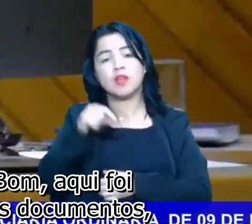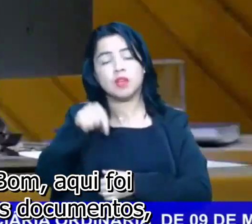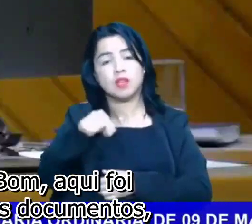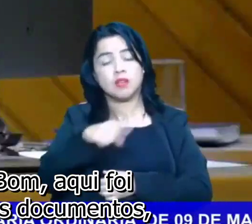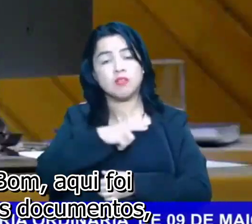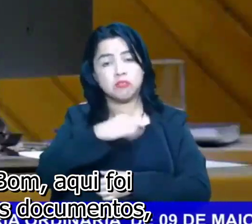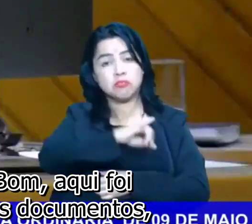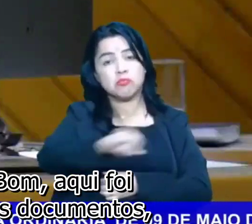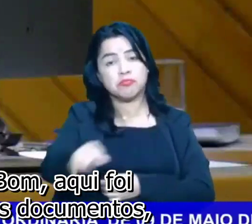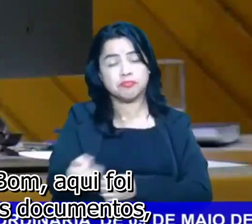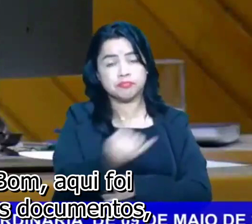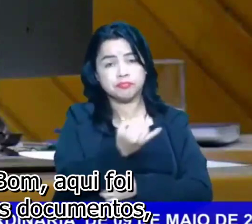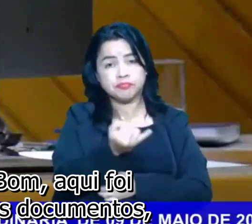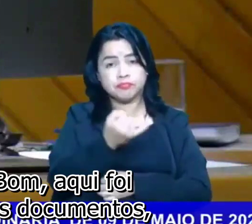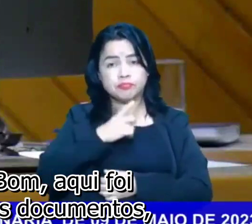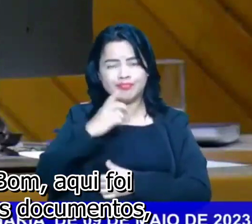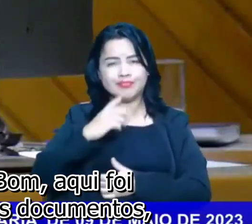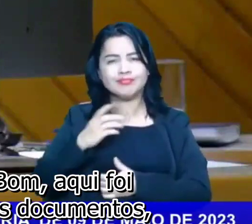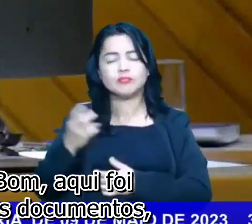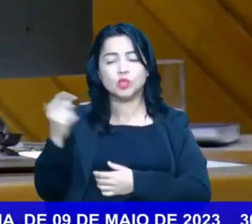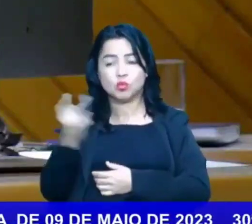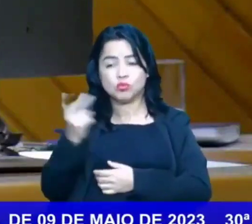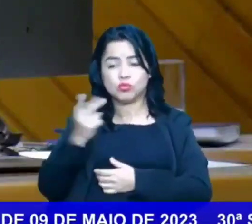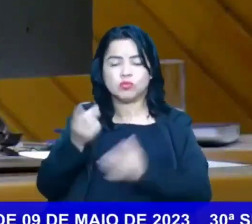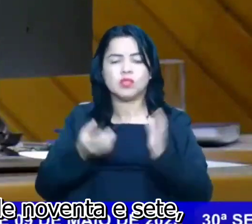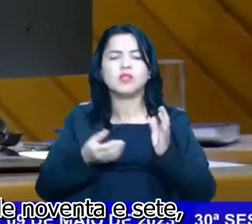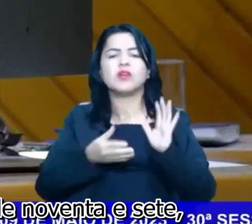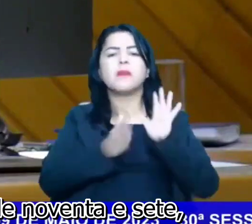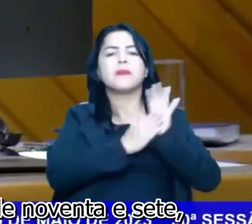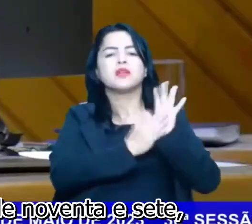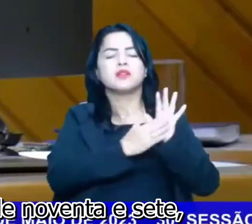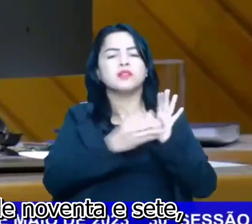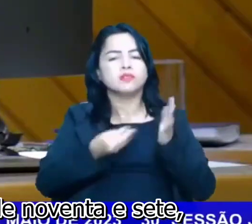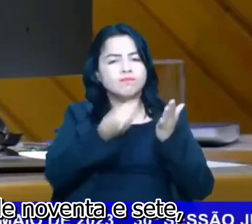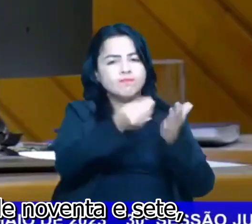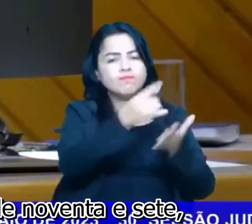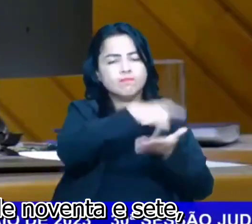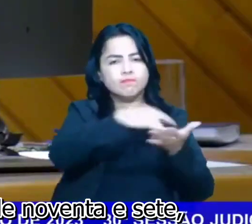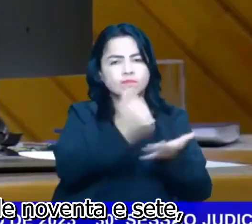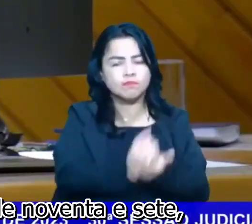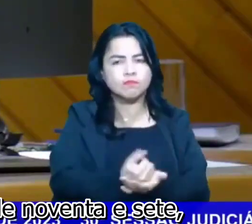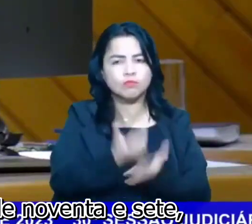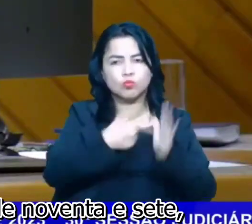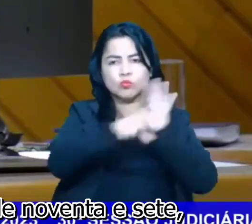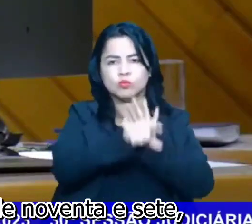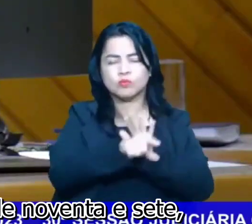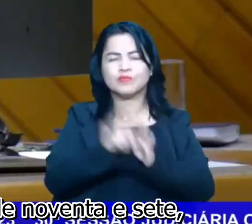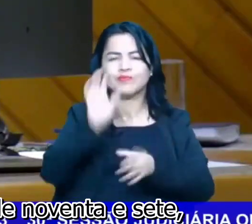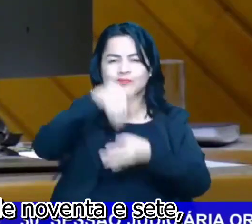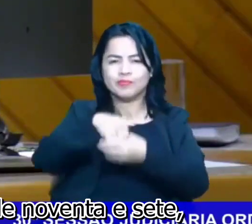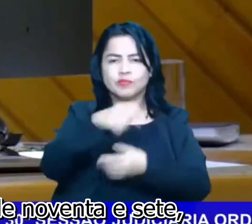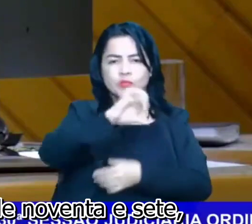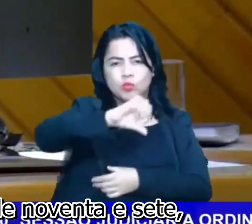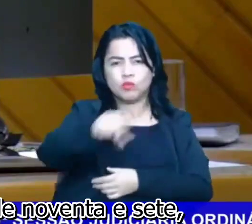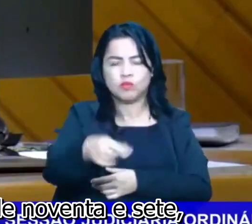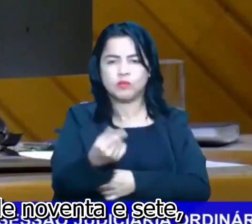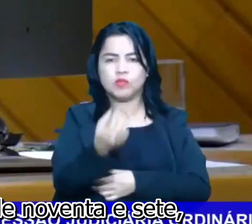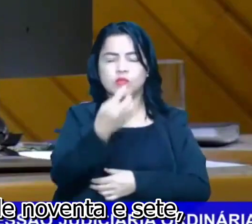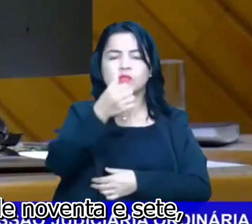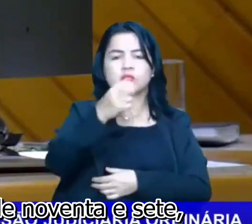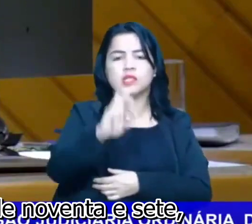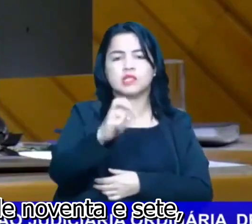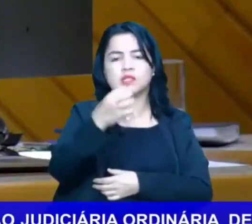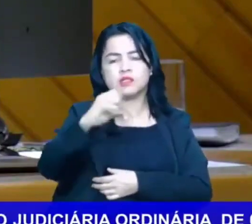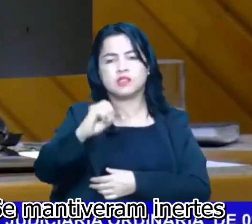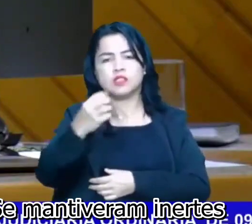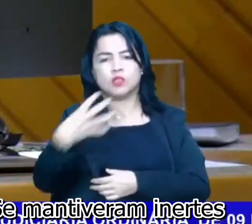foi oportunizado às partes a apresentação dos documentos, né, conforme a Lei Eleitoral 9.504 de